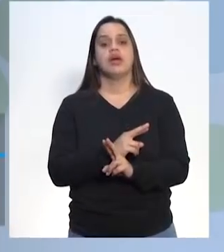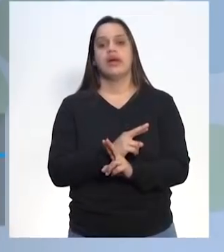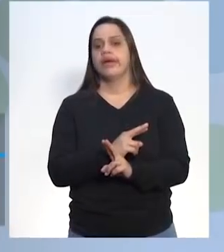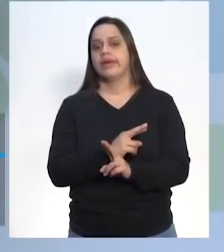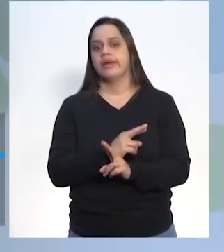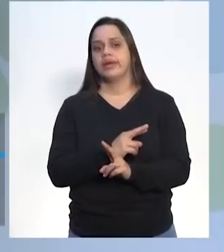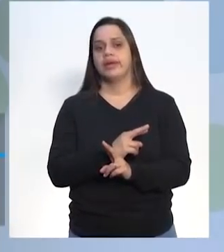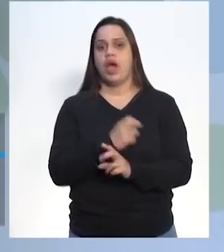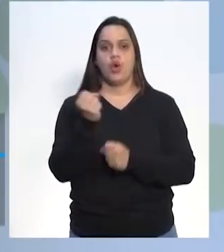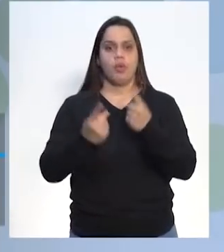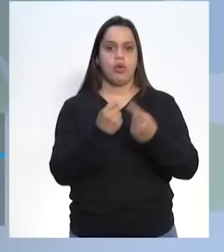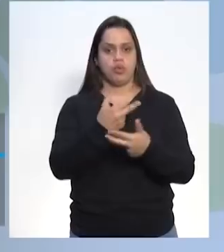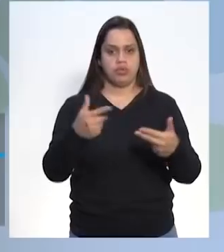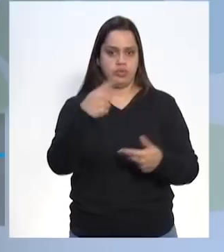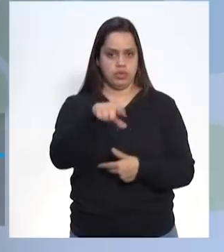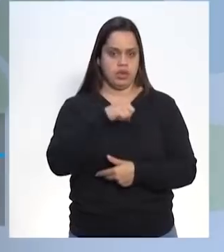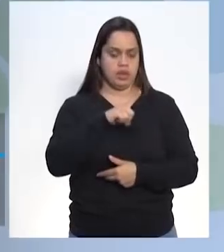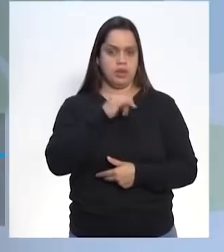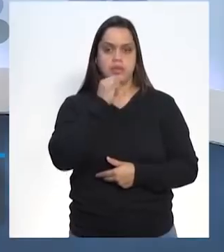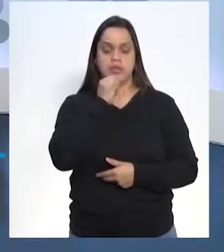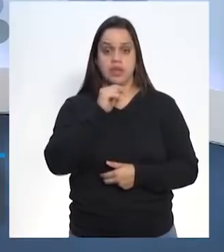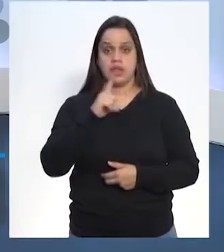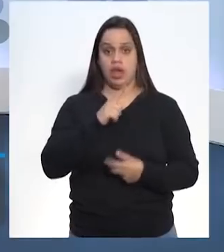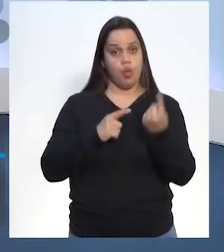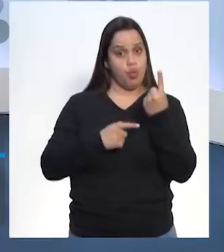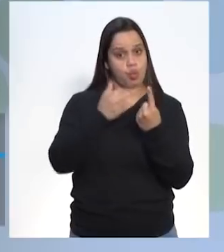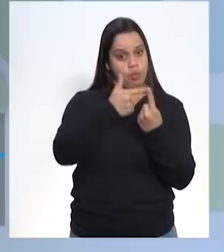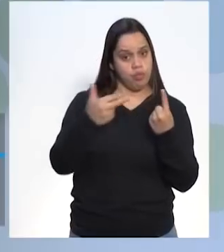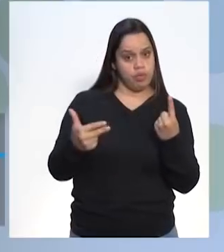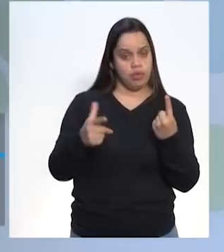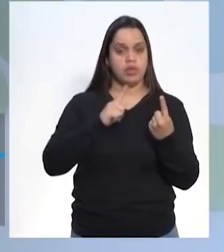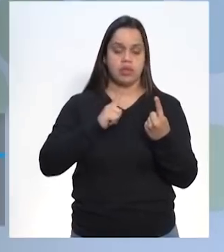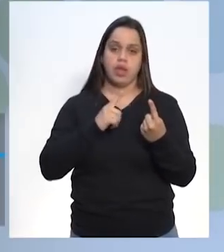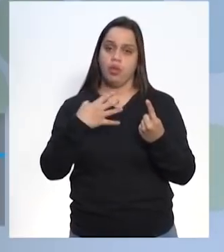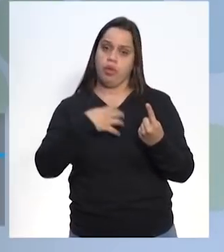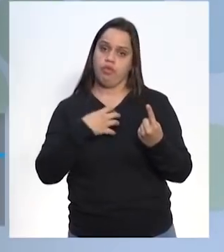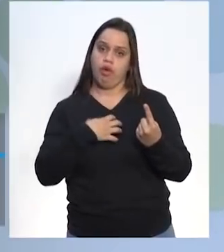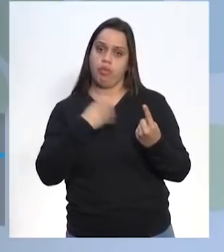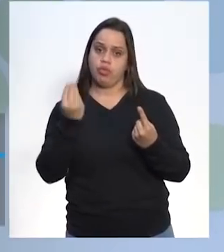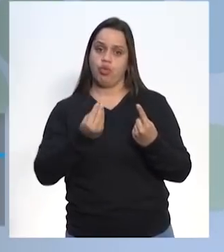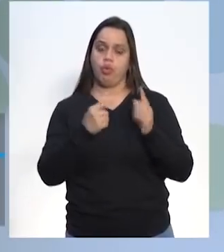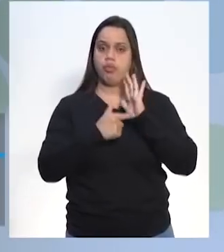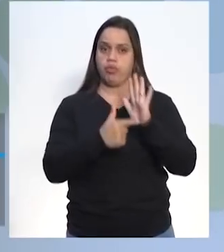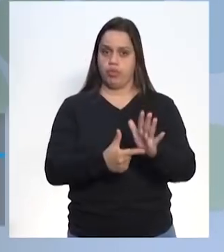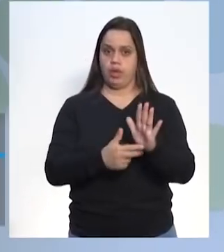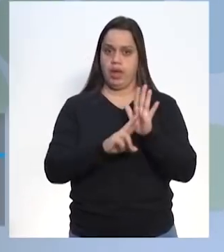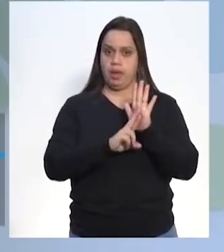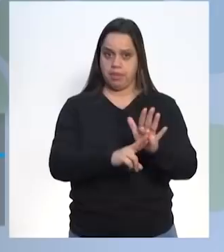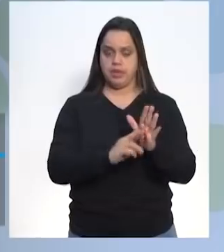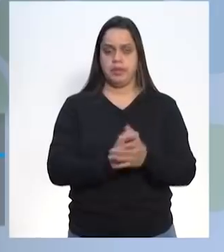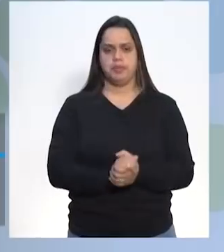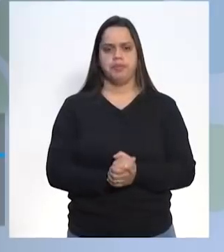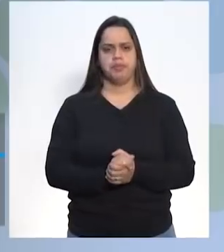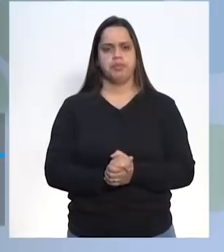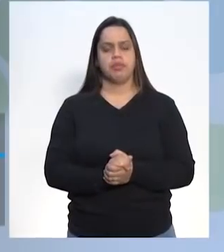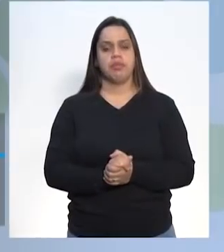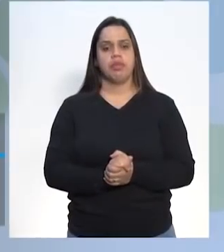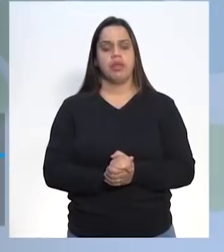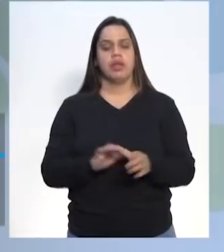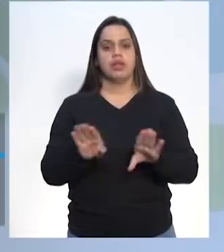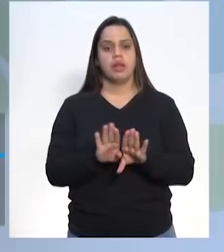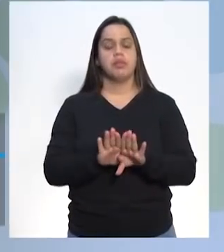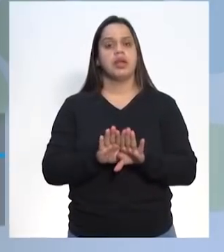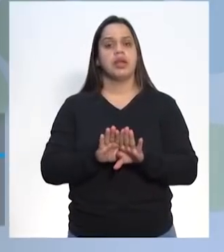basicamente, alguma coisa que você tenha. Se você tem um item, você tem uma forma de fazer essa representação. O sistema decimal, que é o que